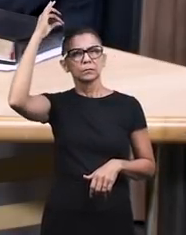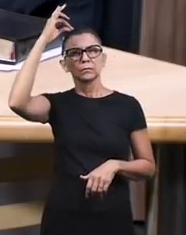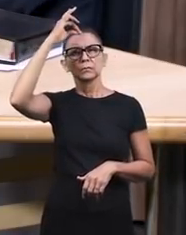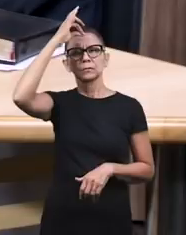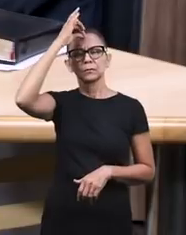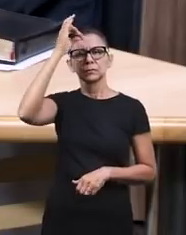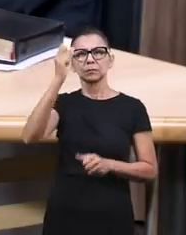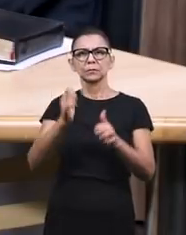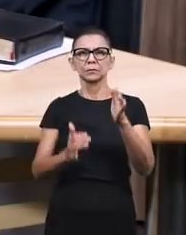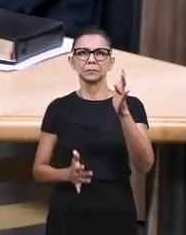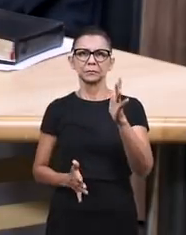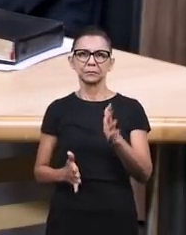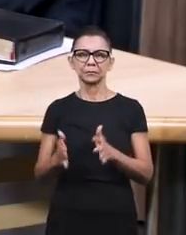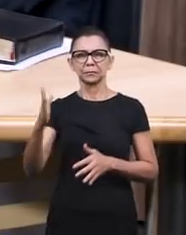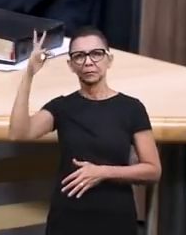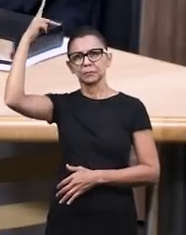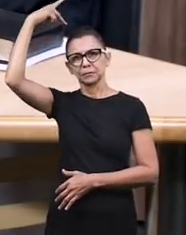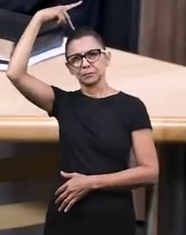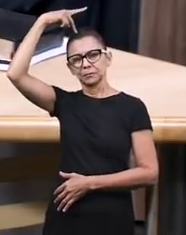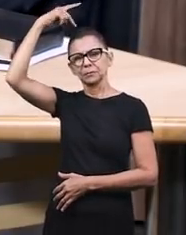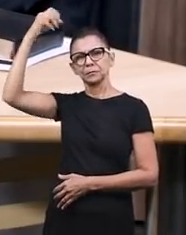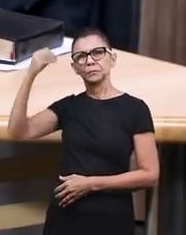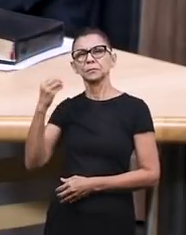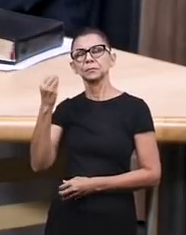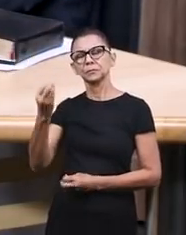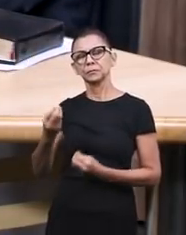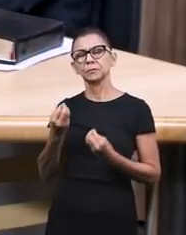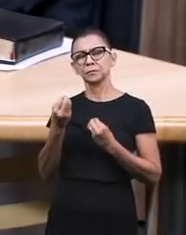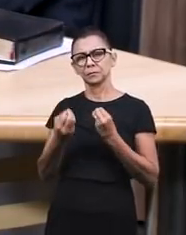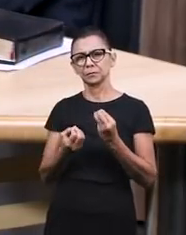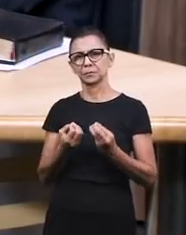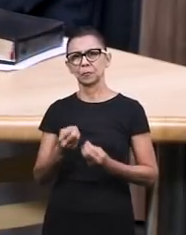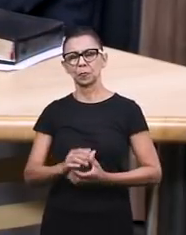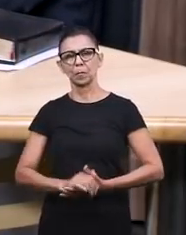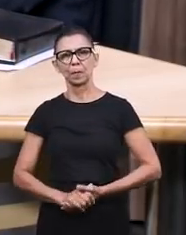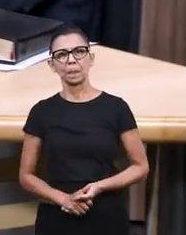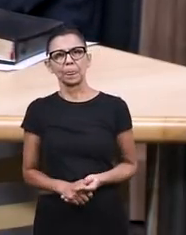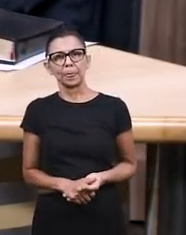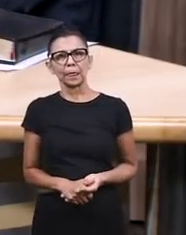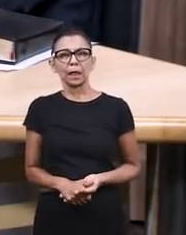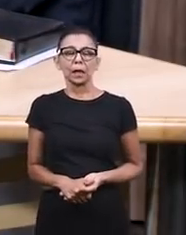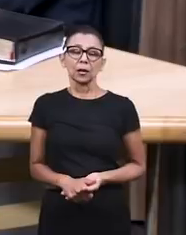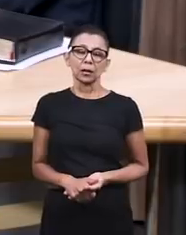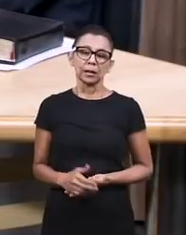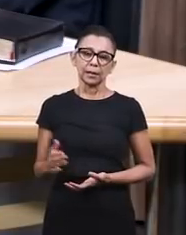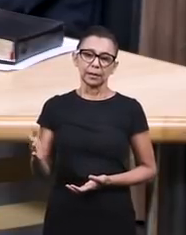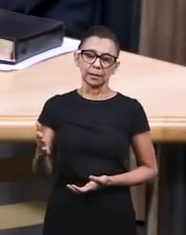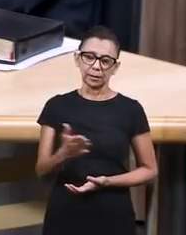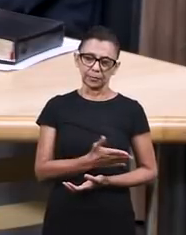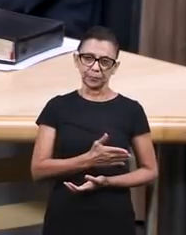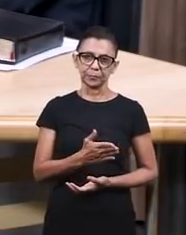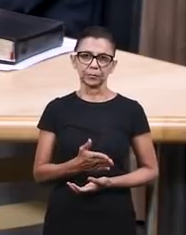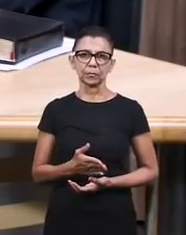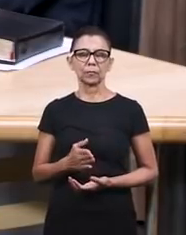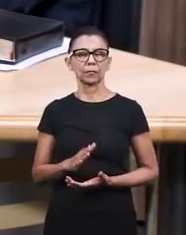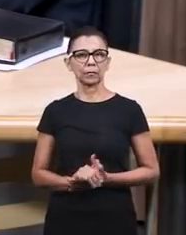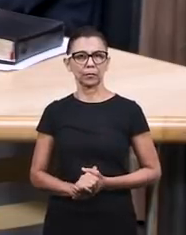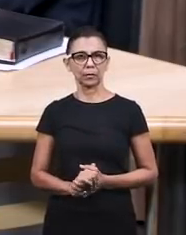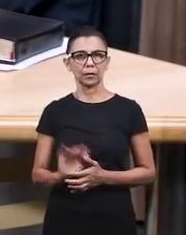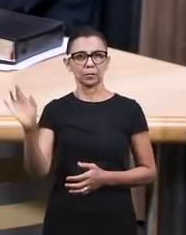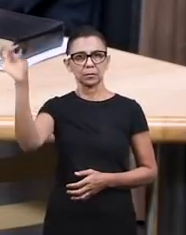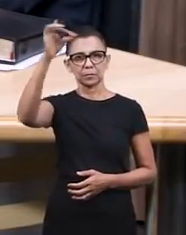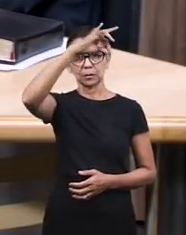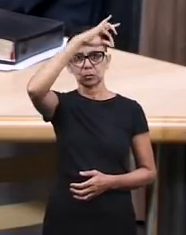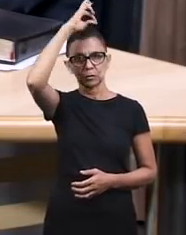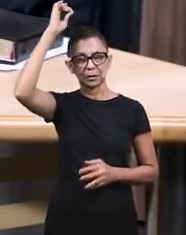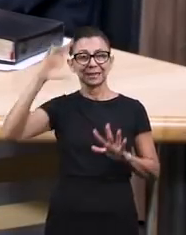no Pentecostes? Bom, o cerne de tudo que nós estamos falando é que o Espírito Santo é o agente de toda a